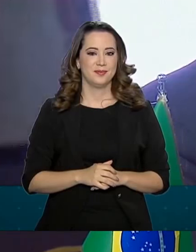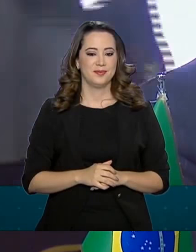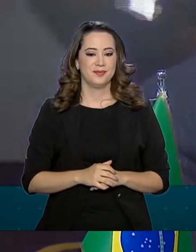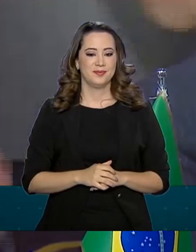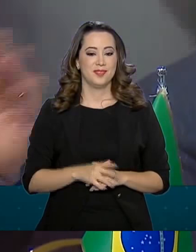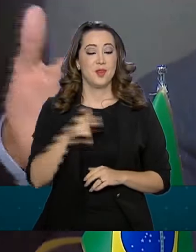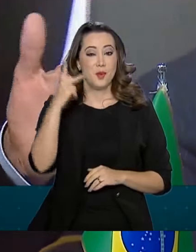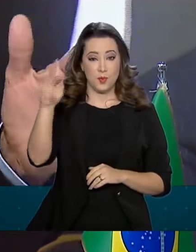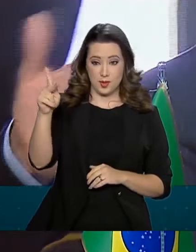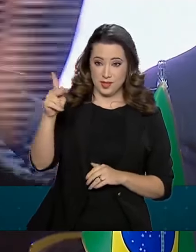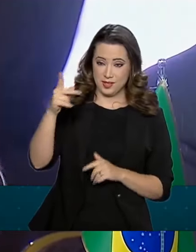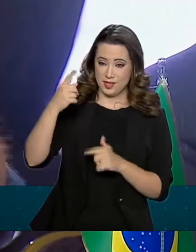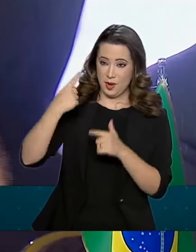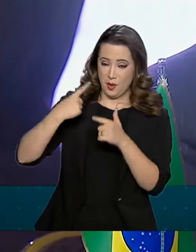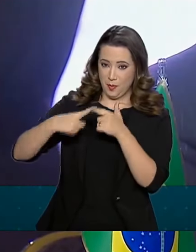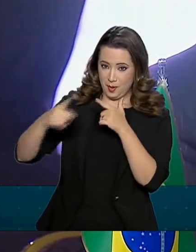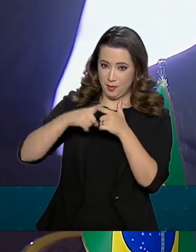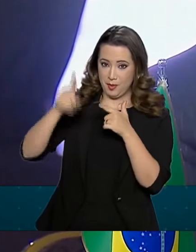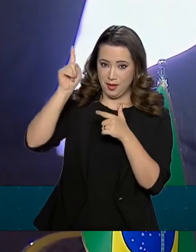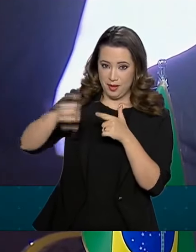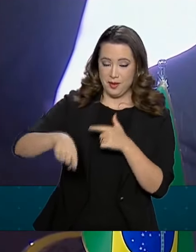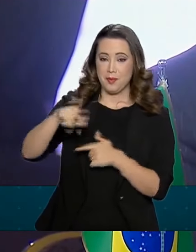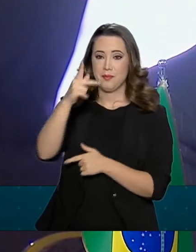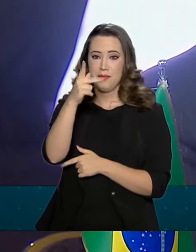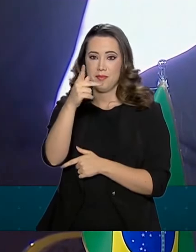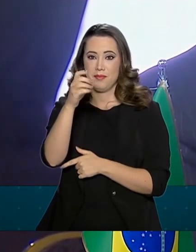O seu problema é com o Peru, não é com o Brasil, não.